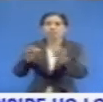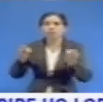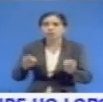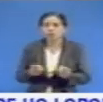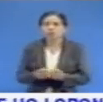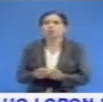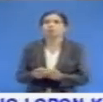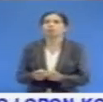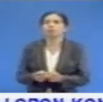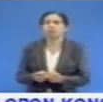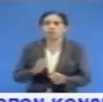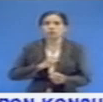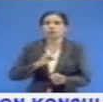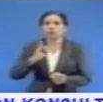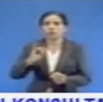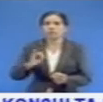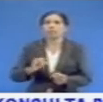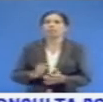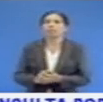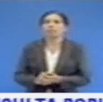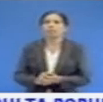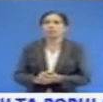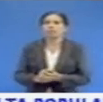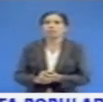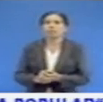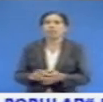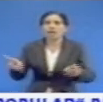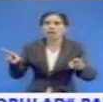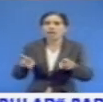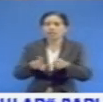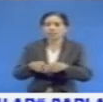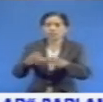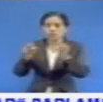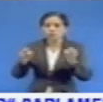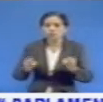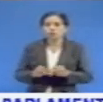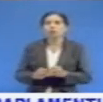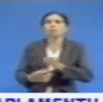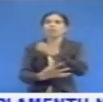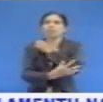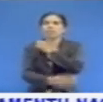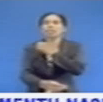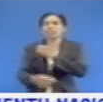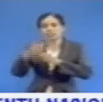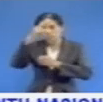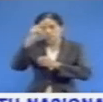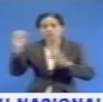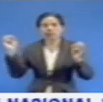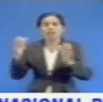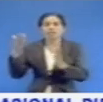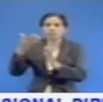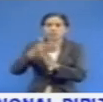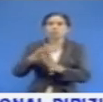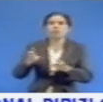posto administrativo Zumalai. Ele é considerado um suco isolado, também lá ser subestrada, bem